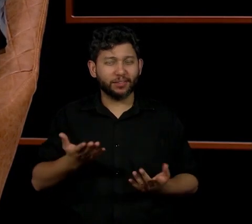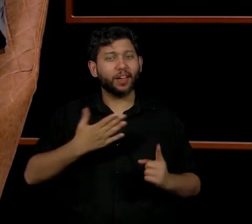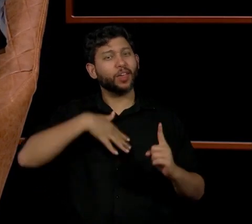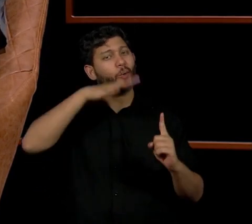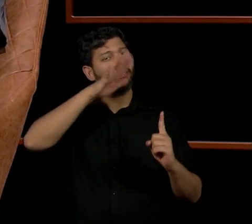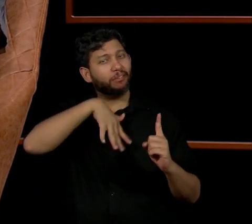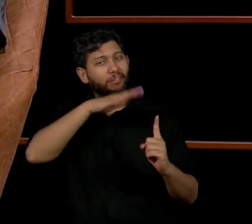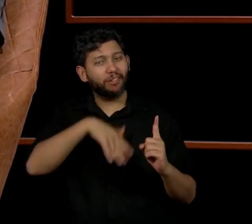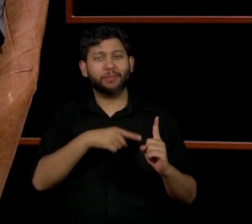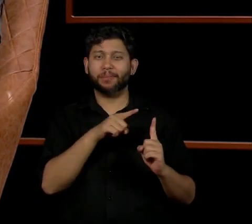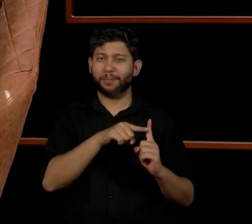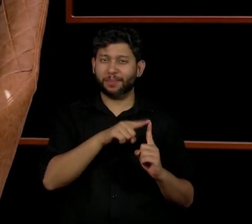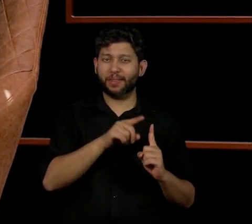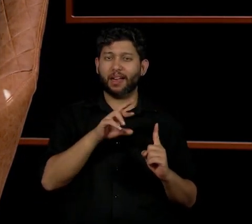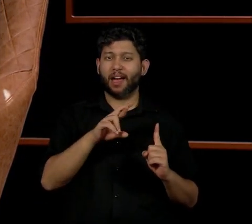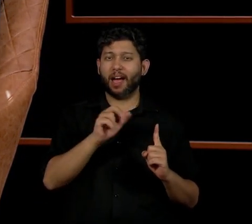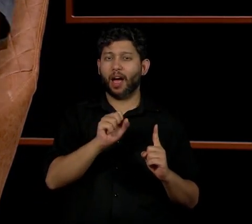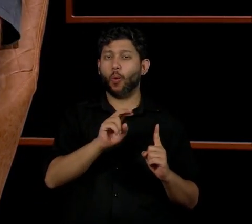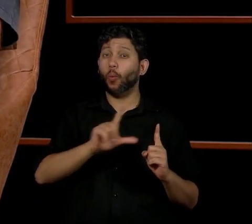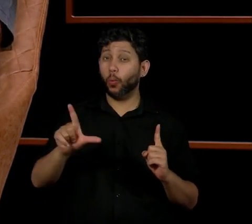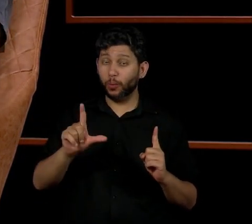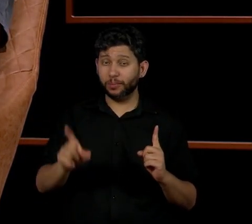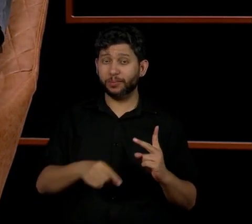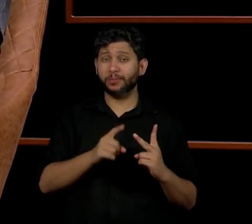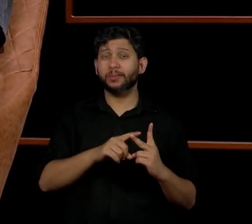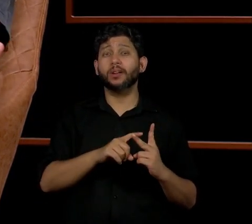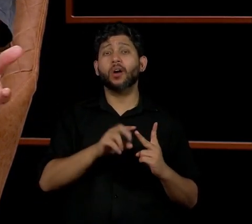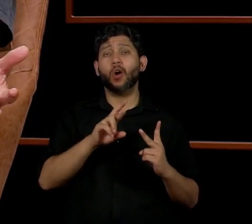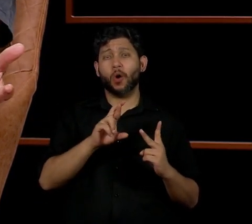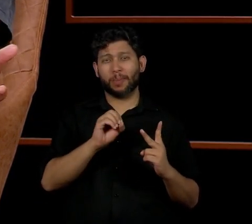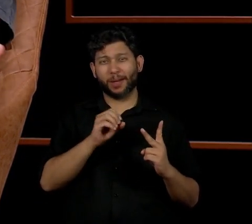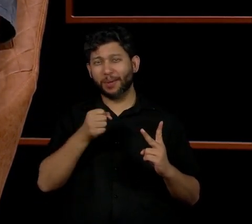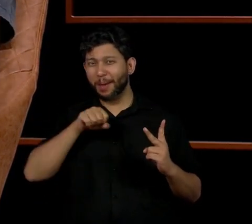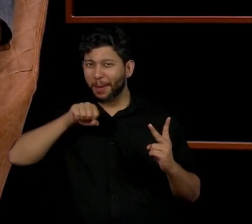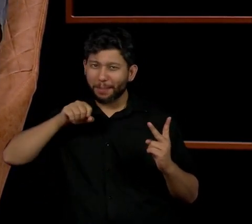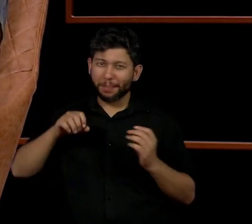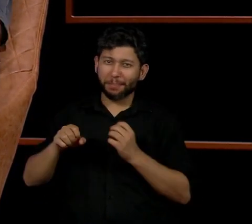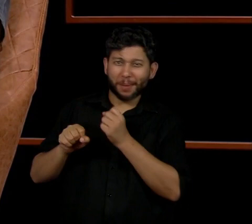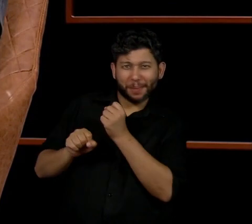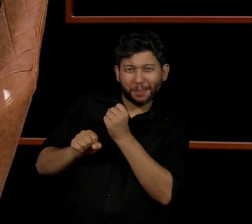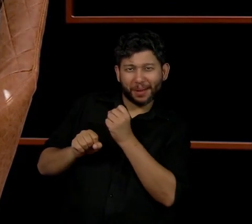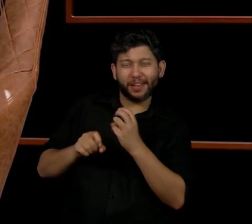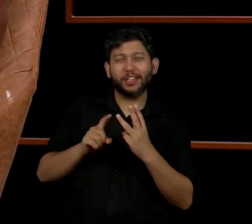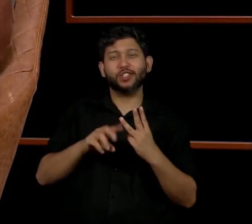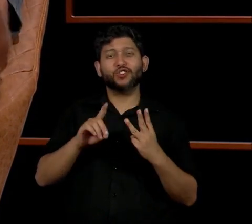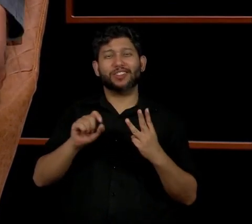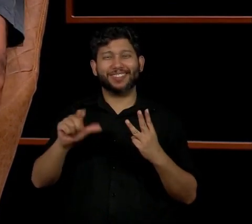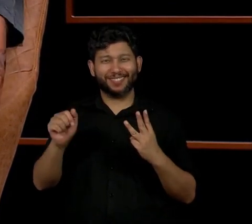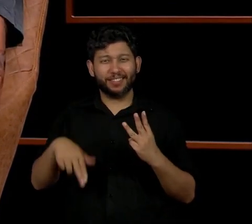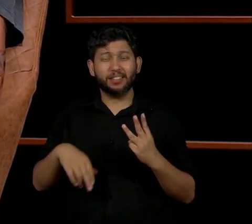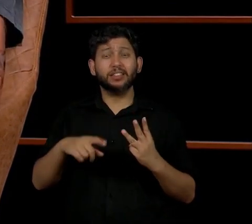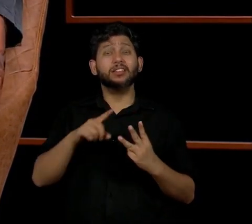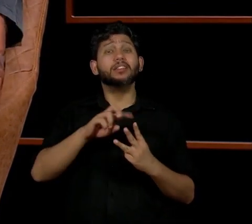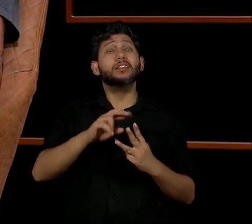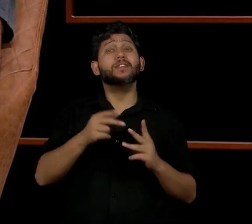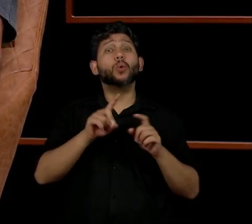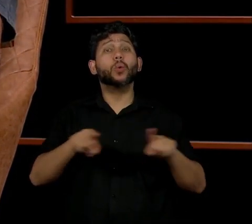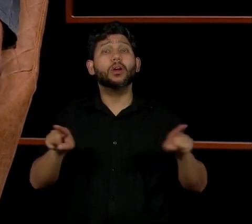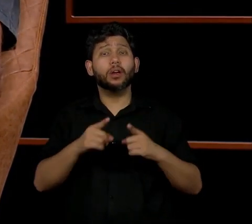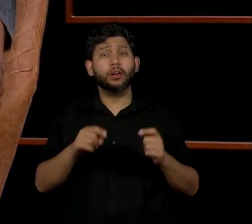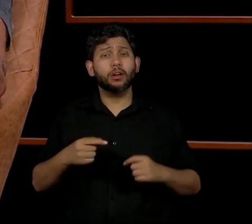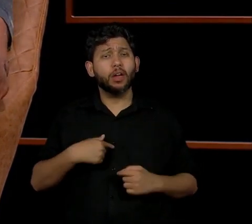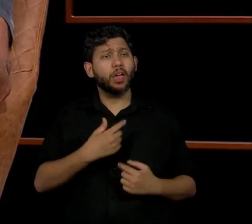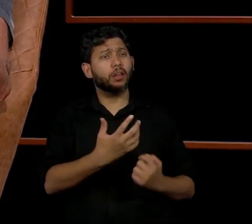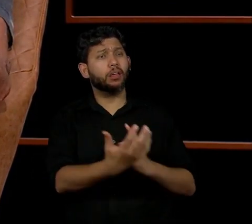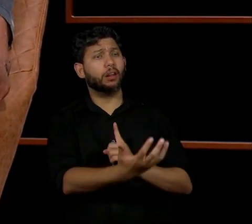Dylan, que diz: Raul mostrou o caminho, é possível sonhar. A utopia está logo ali depois da curva.